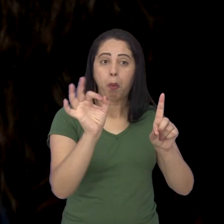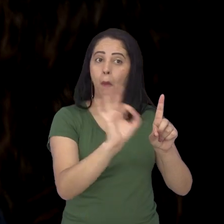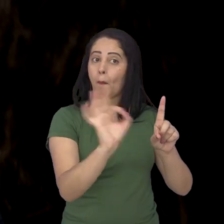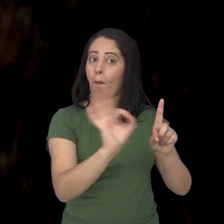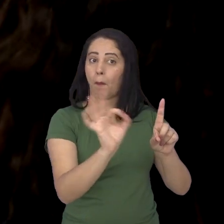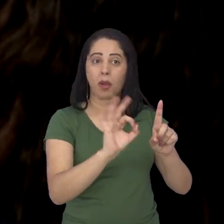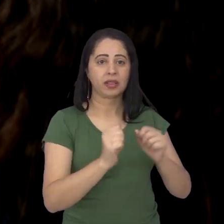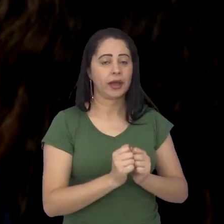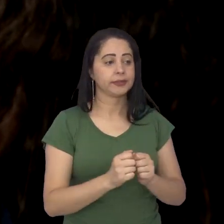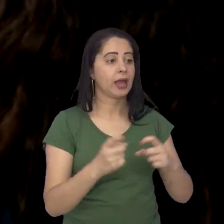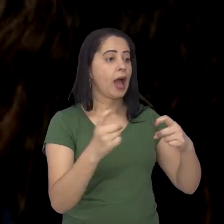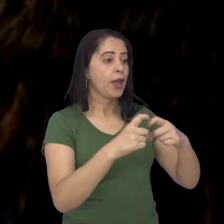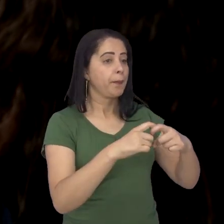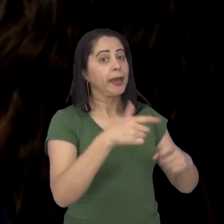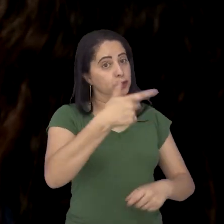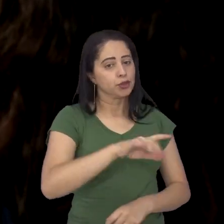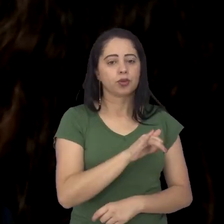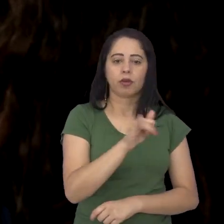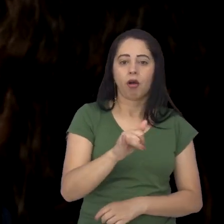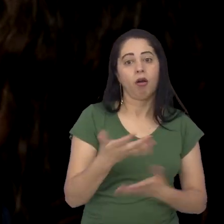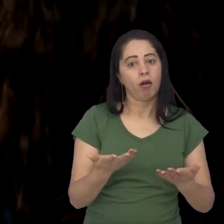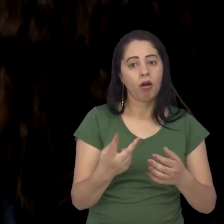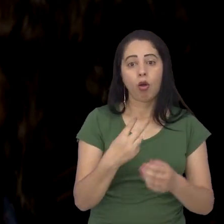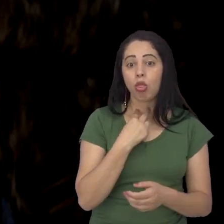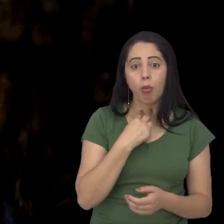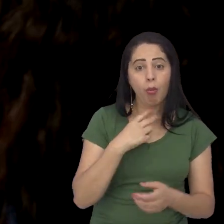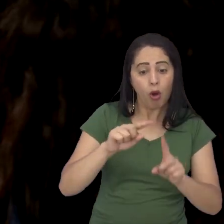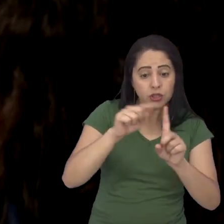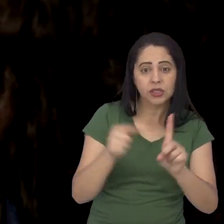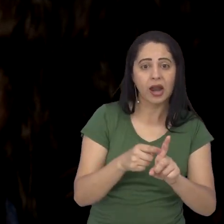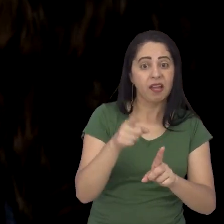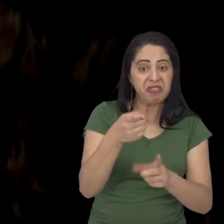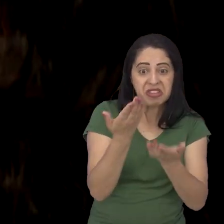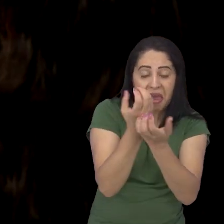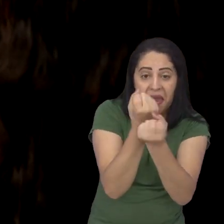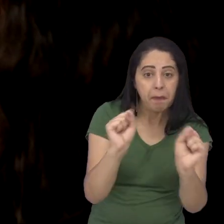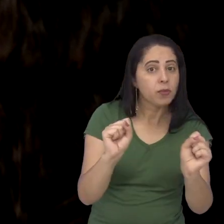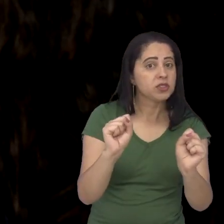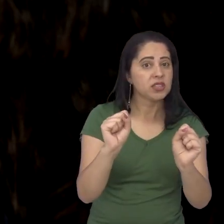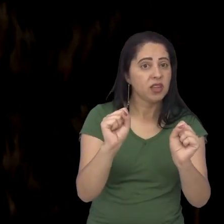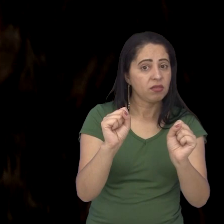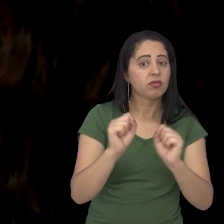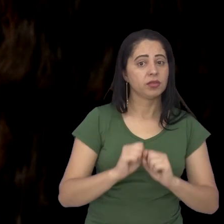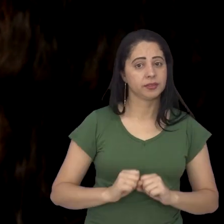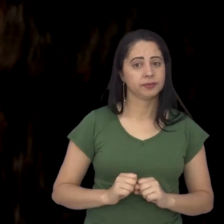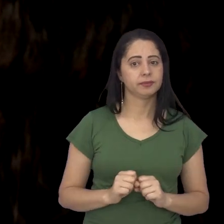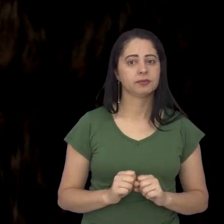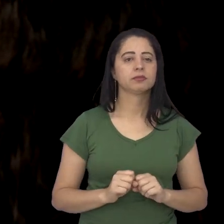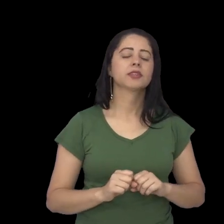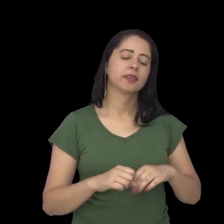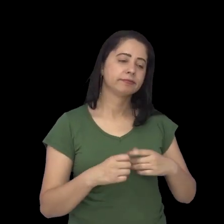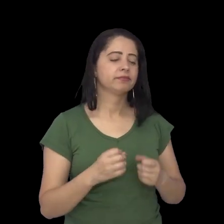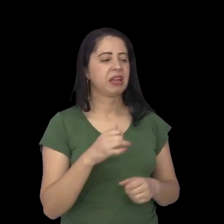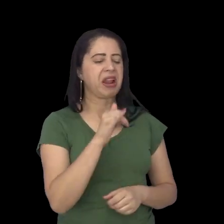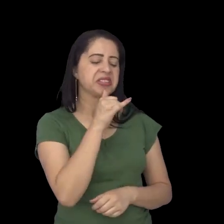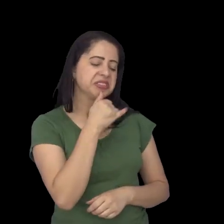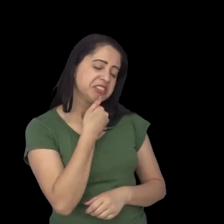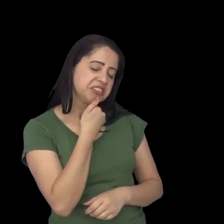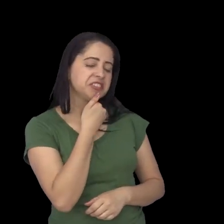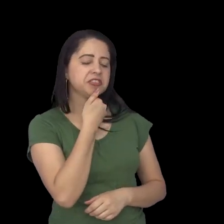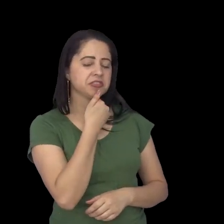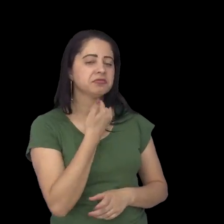olha, a senhora não tem condições de engravidar, seu primeiro bebê foi um milagre, a senhora não vai engravidar novamente. Aí ela